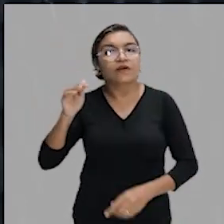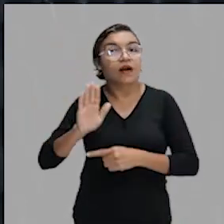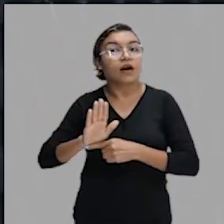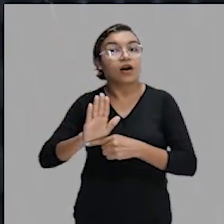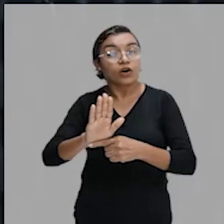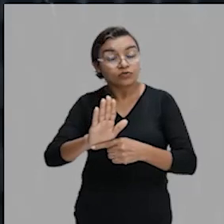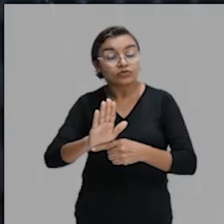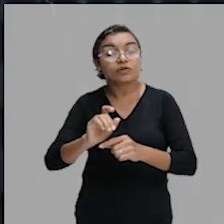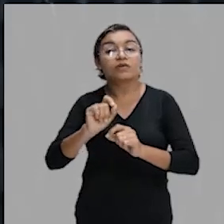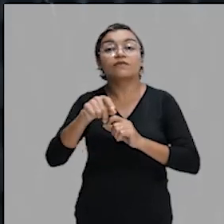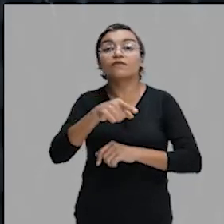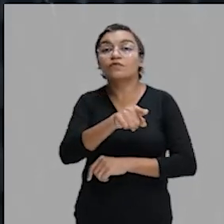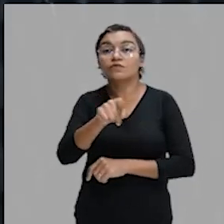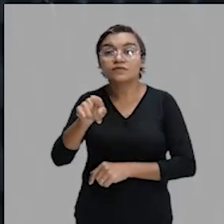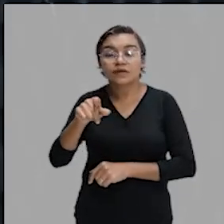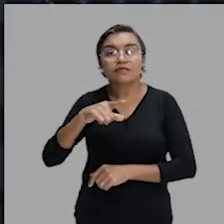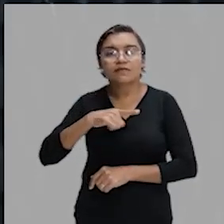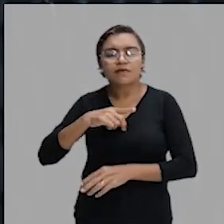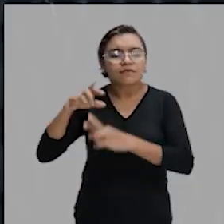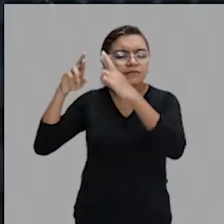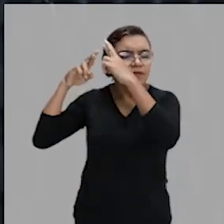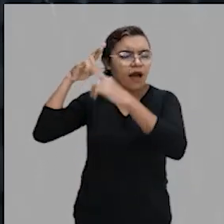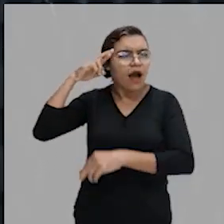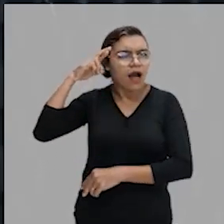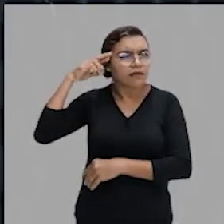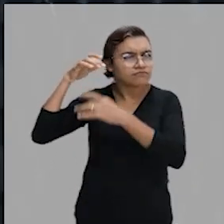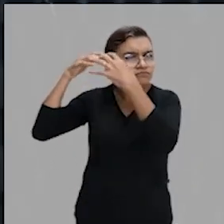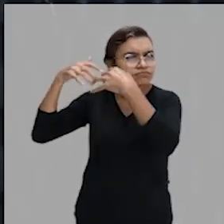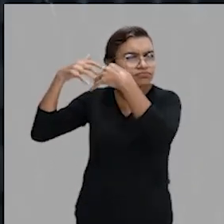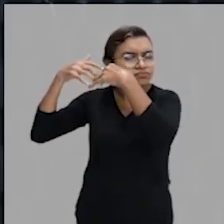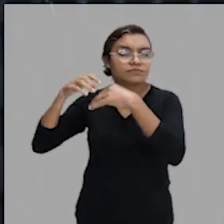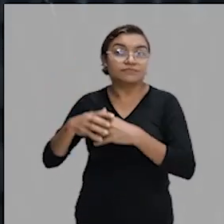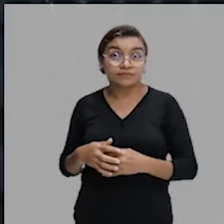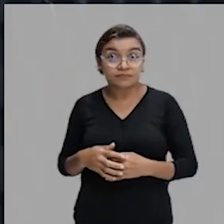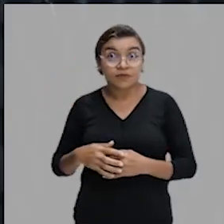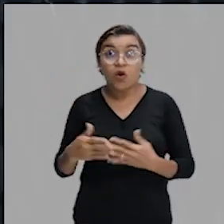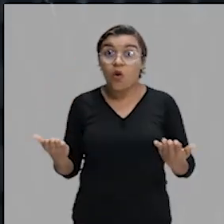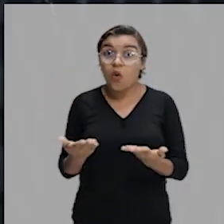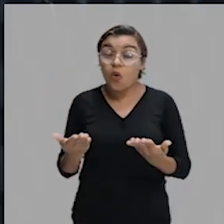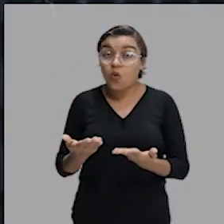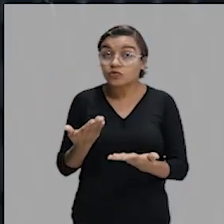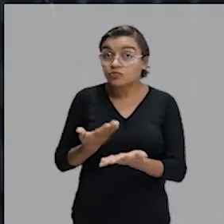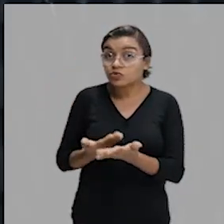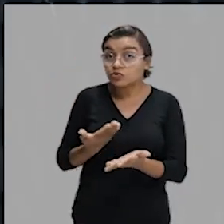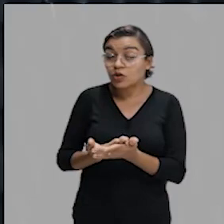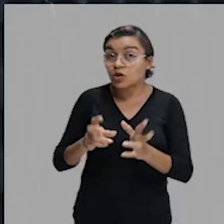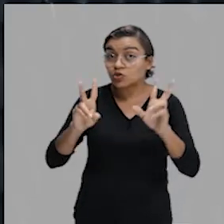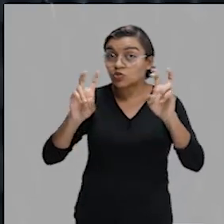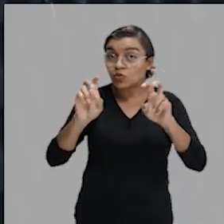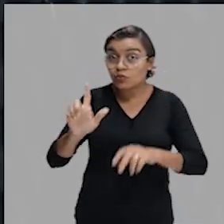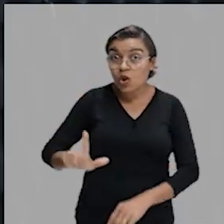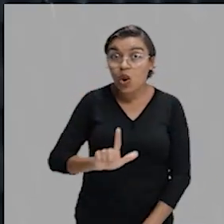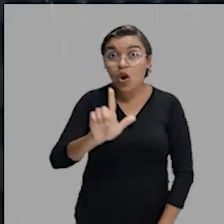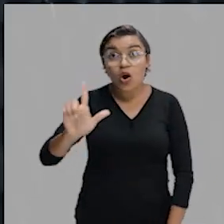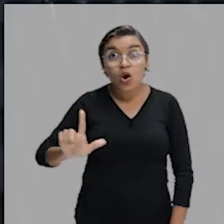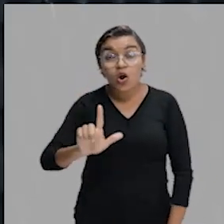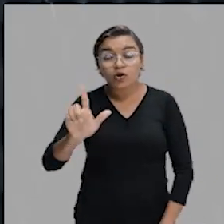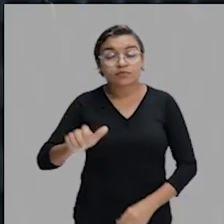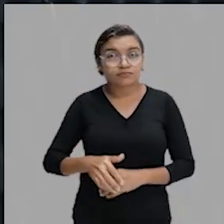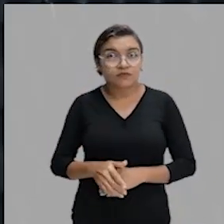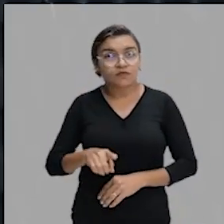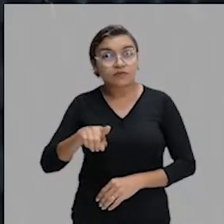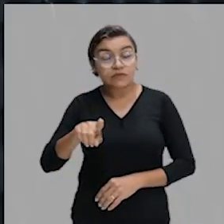nosso raciocínio. Nós vamos estudar mais uma vez algumas coisas da lógica. Presta atenção, porque você que tem dificuldade em matemática, eu te dou uma